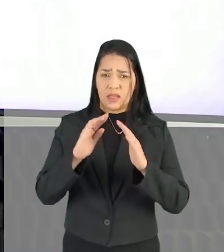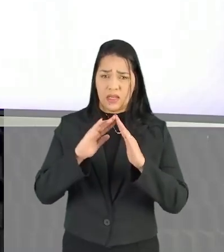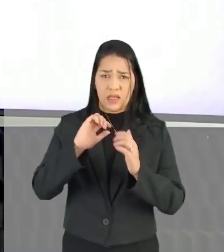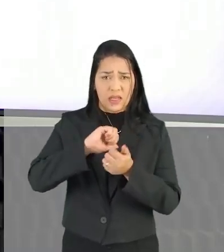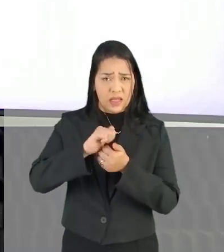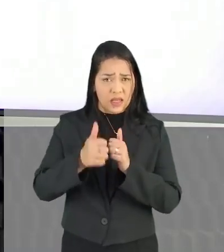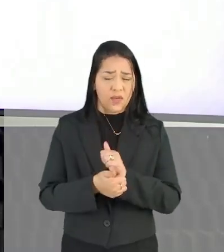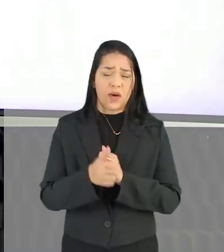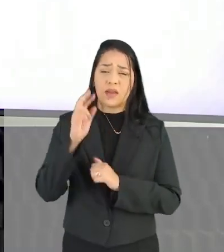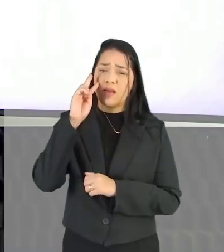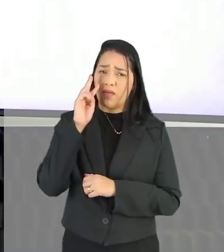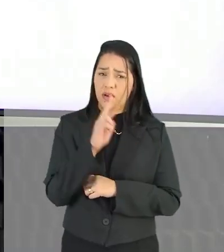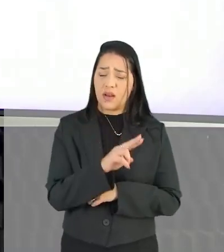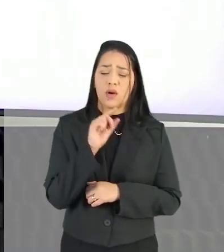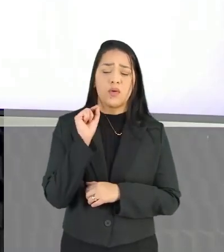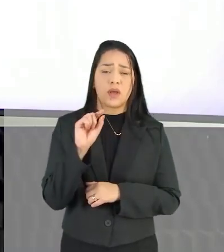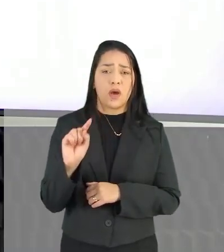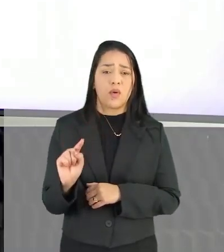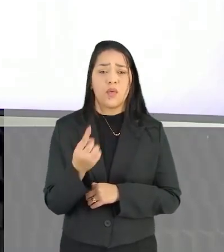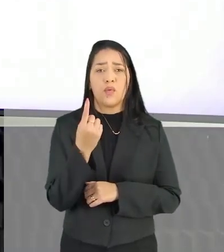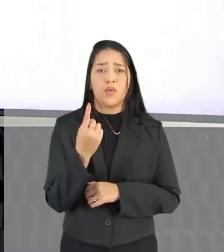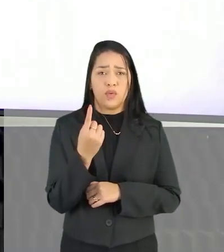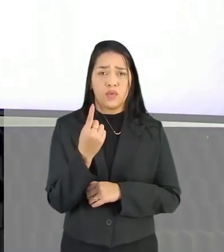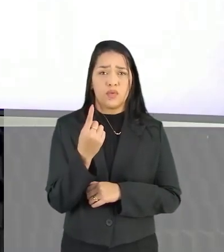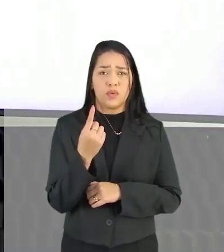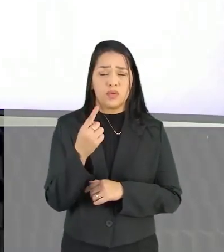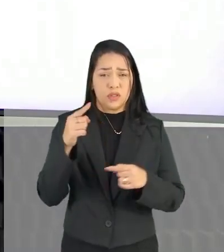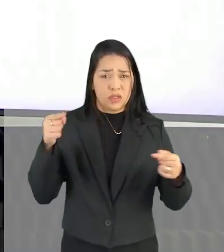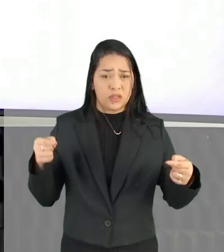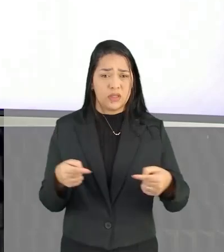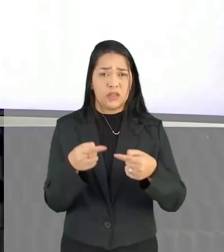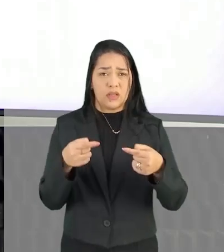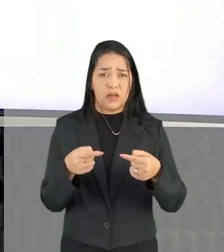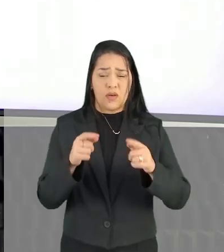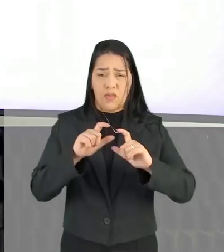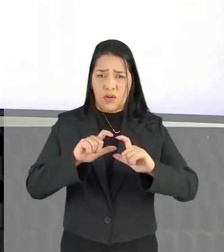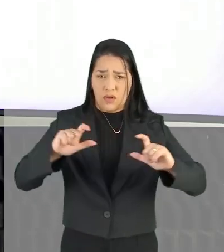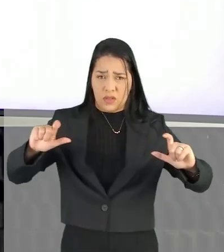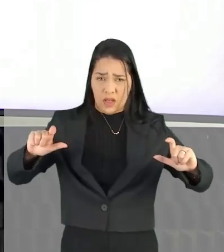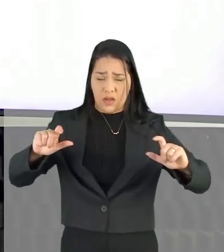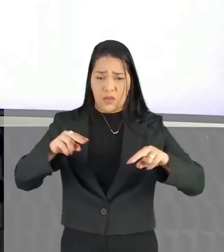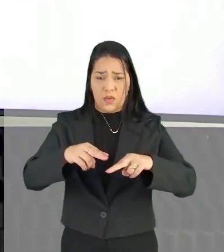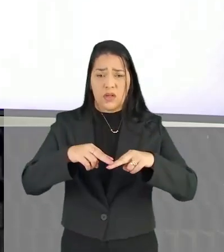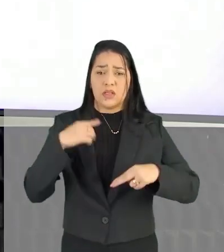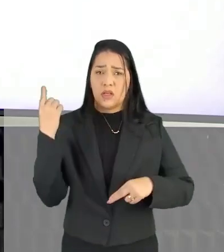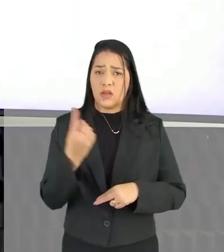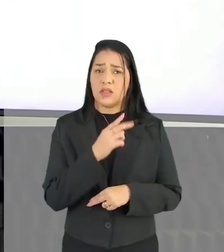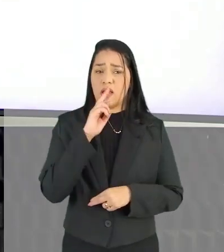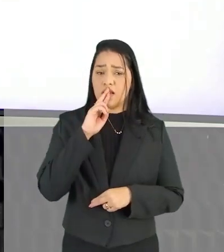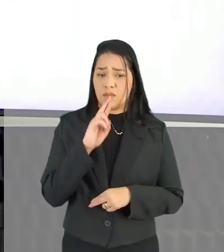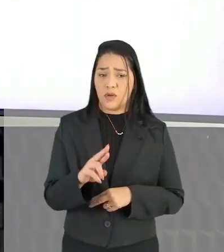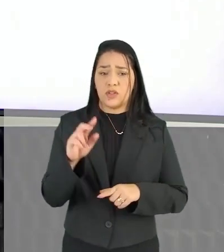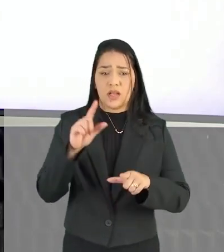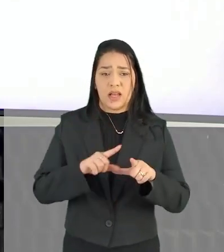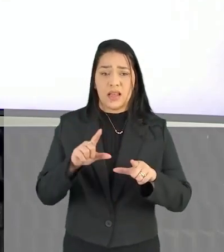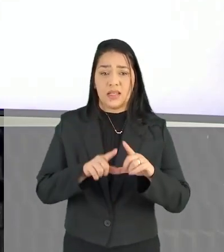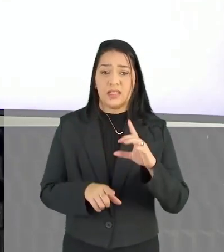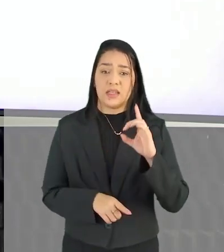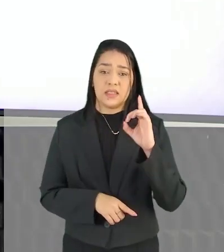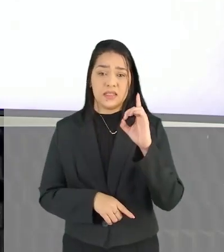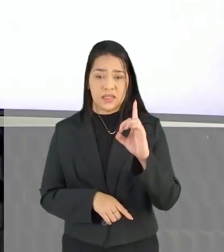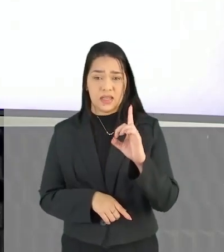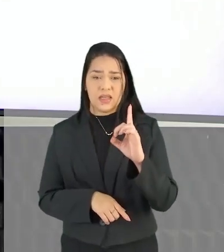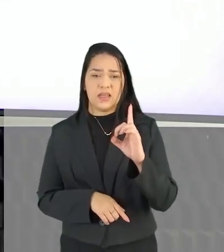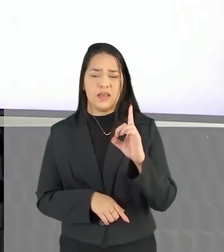adequada, vocês vão verificar que a única alternativa que está diretamente com o enunciado e que portanto é o nosso gabarito é a letra